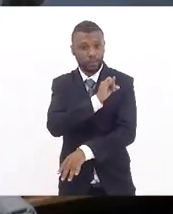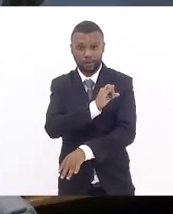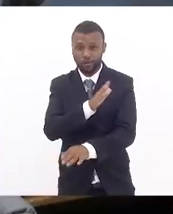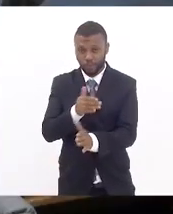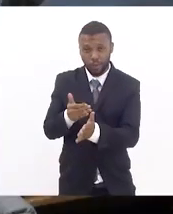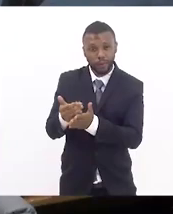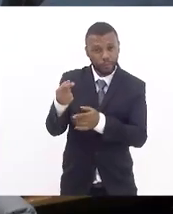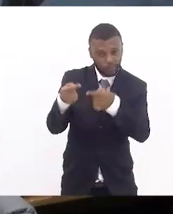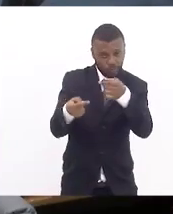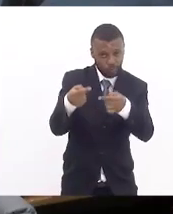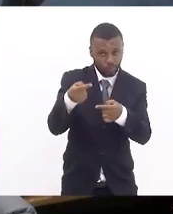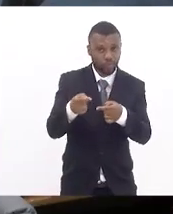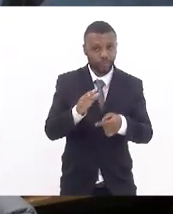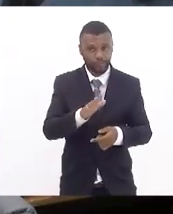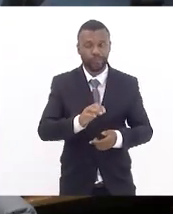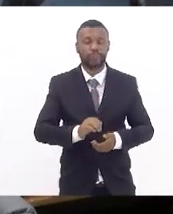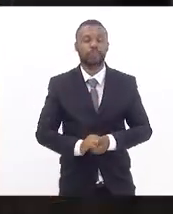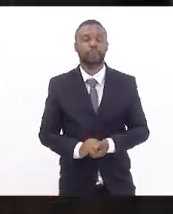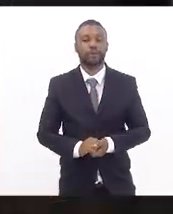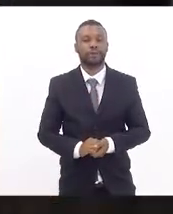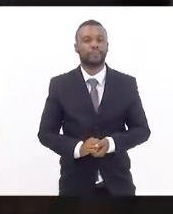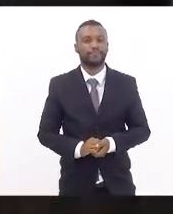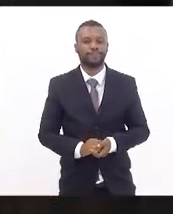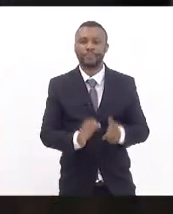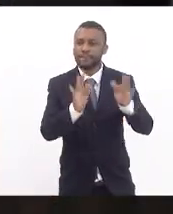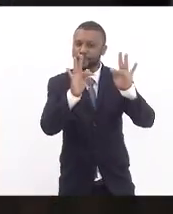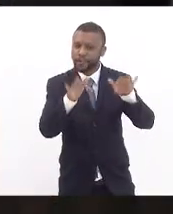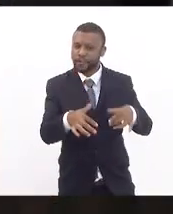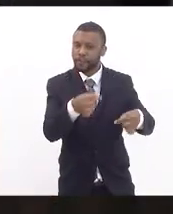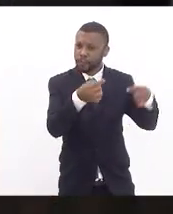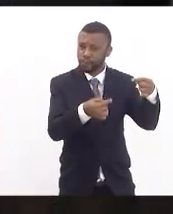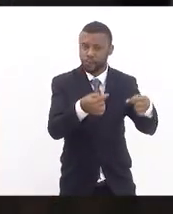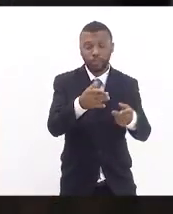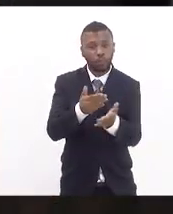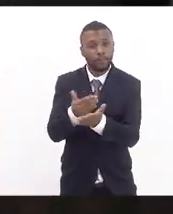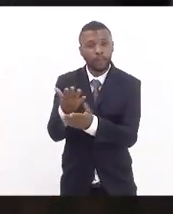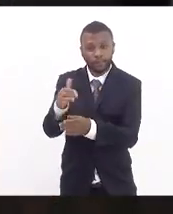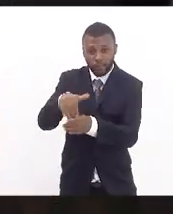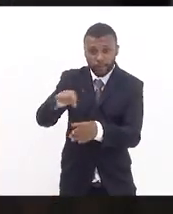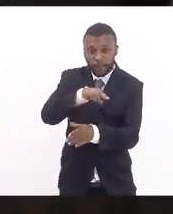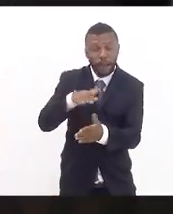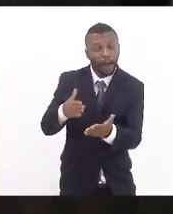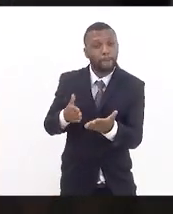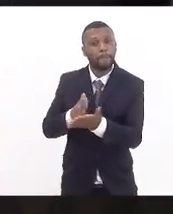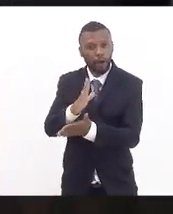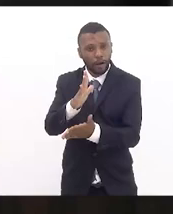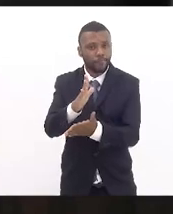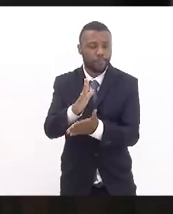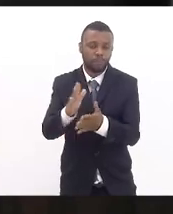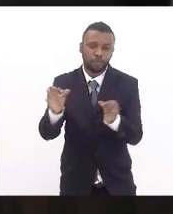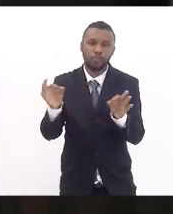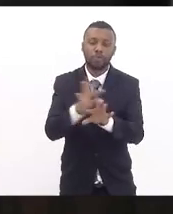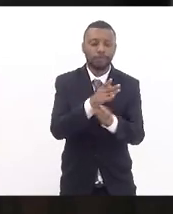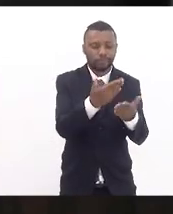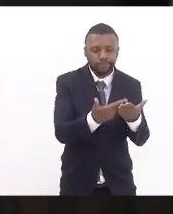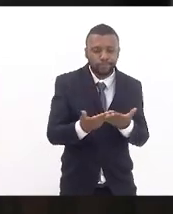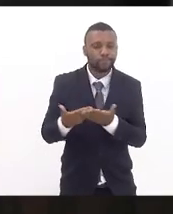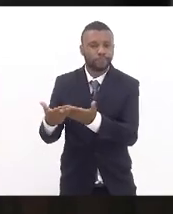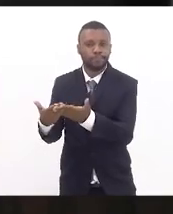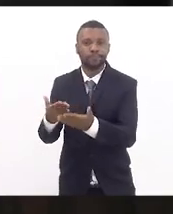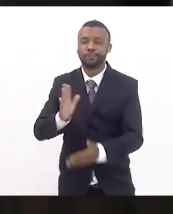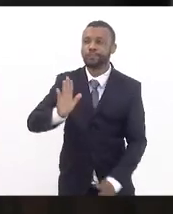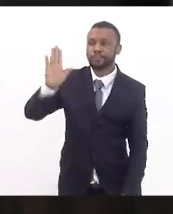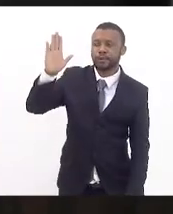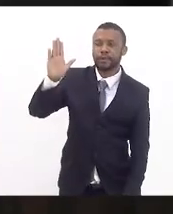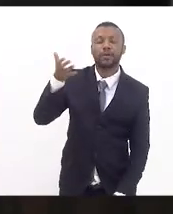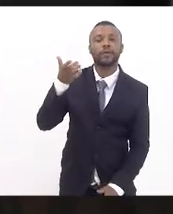Não havendo para quem queira discutir, encerra a discussão. Em votação, os senhores que aprovam permaneçam como estão aprovados, vai a autógrafo. Pela ordem,